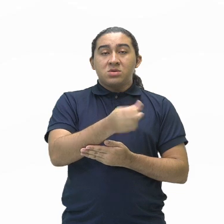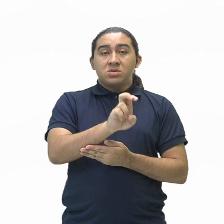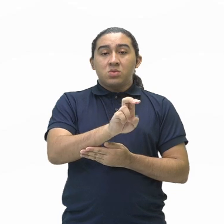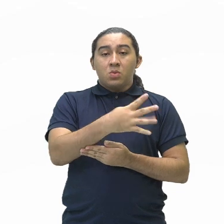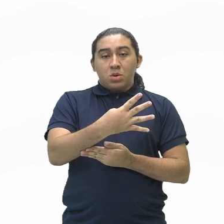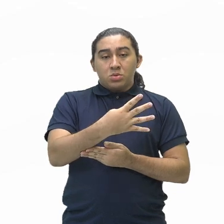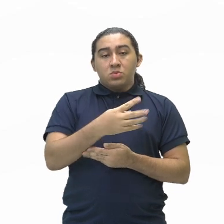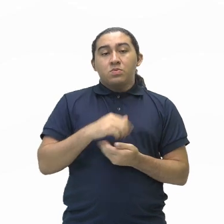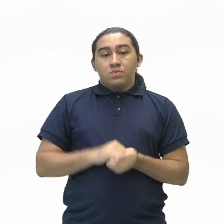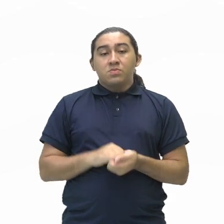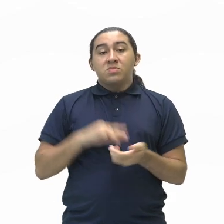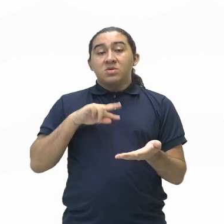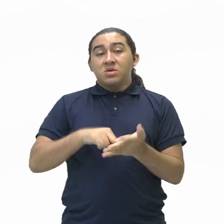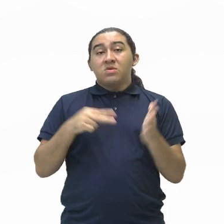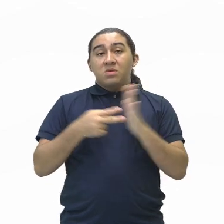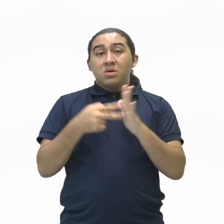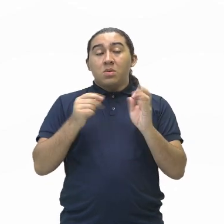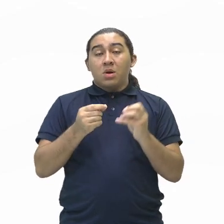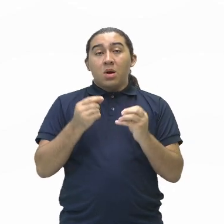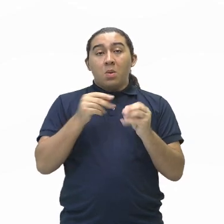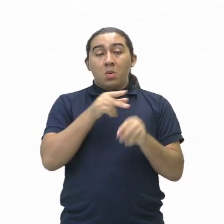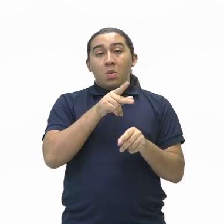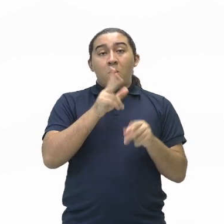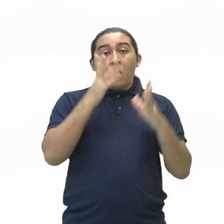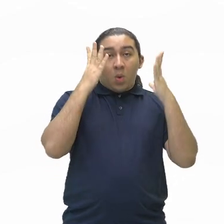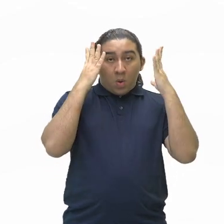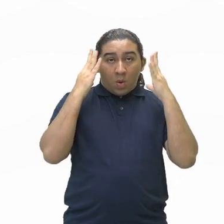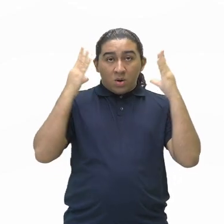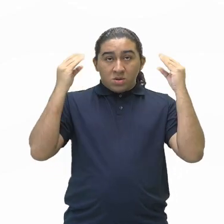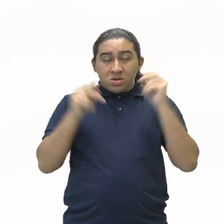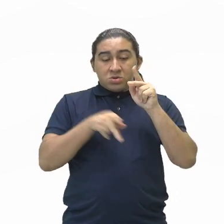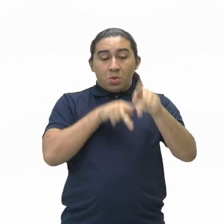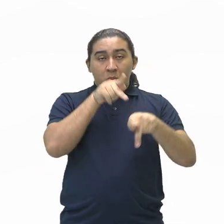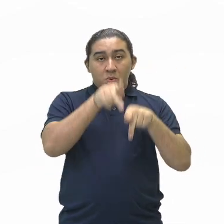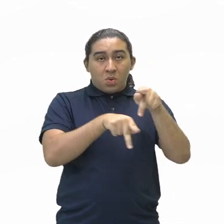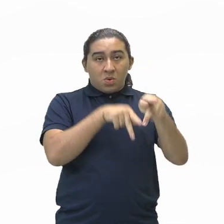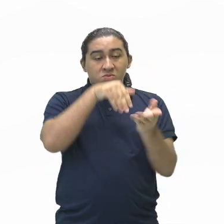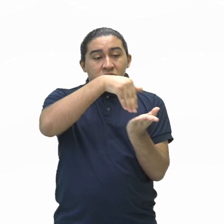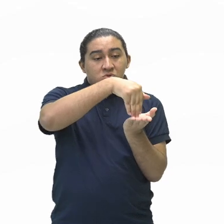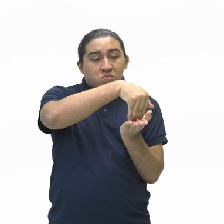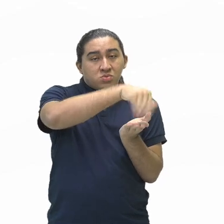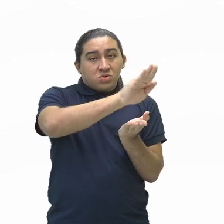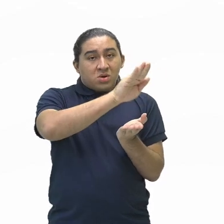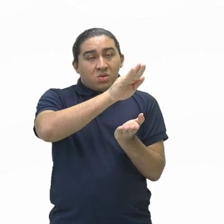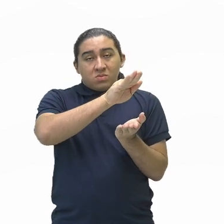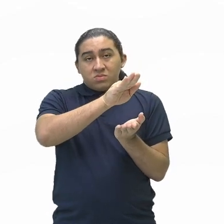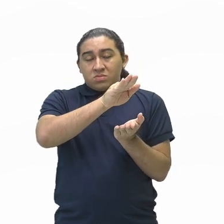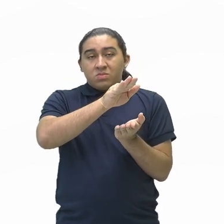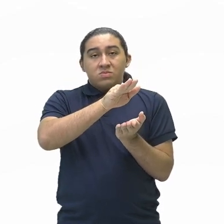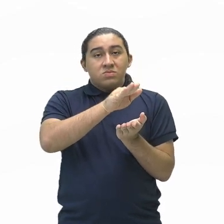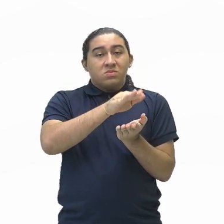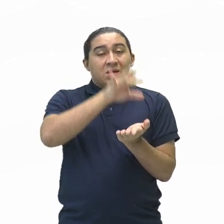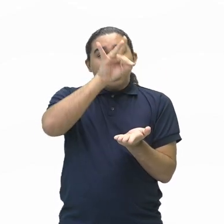1654, o que levou à expulsão definitiva dos holandeses no ano